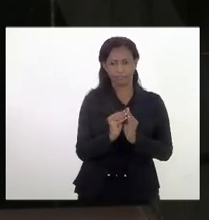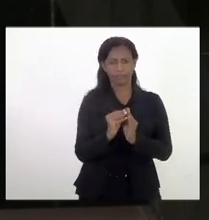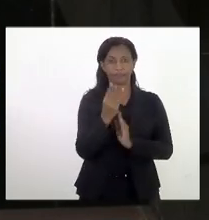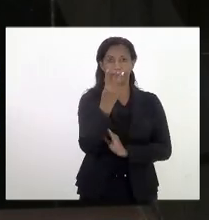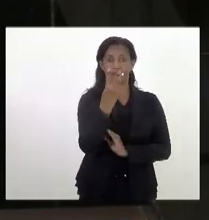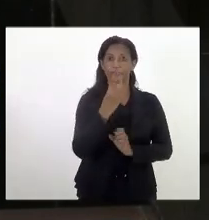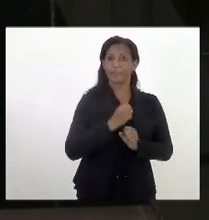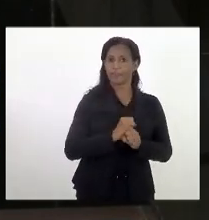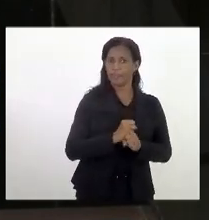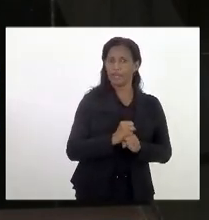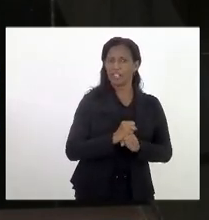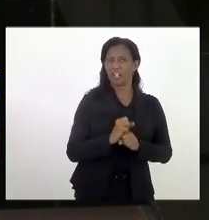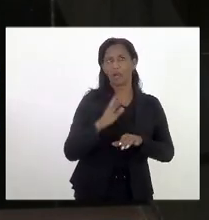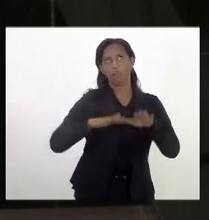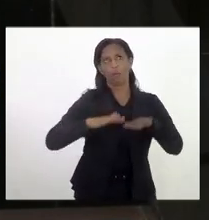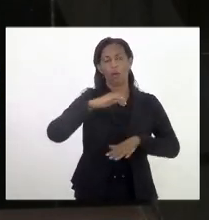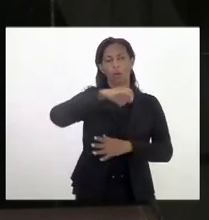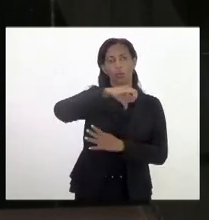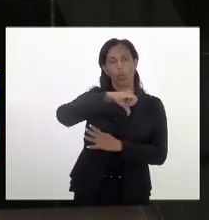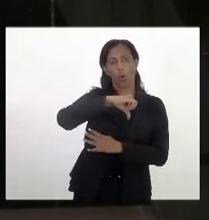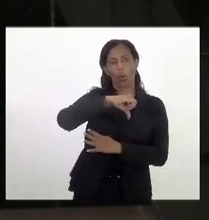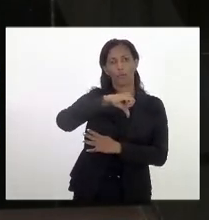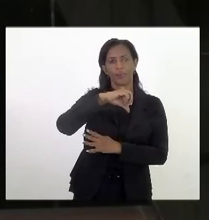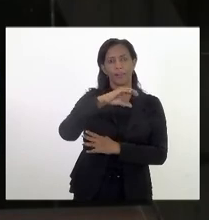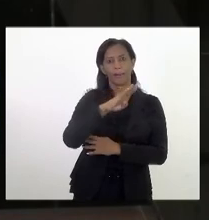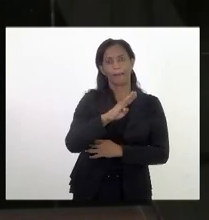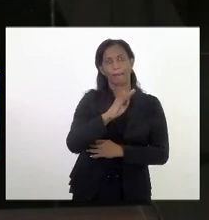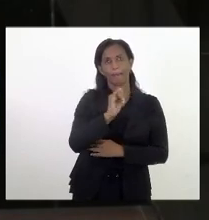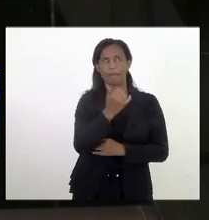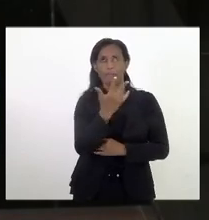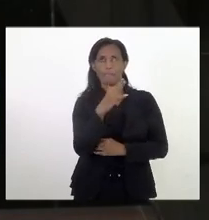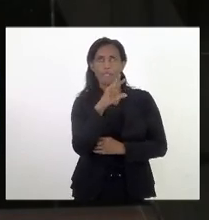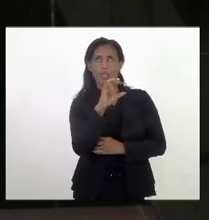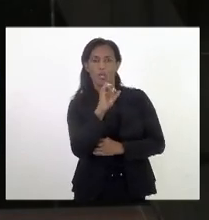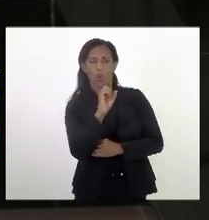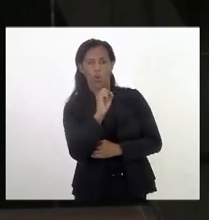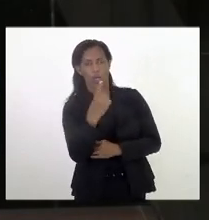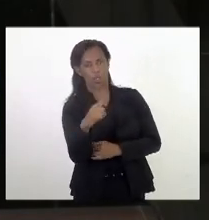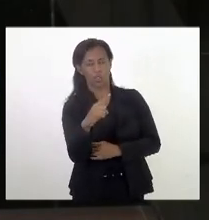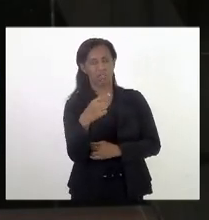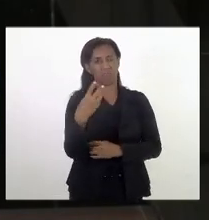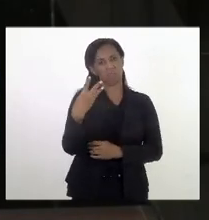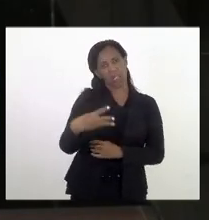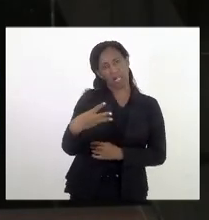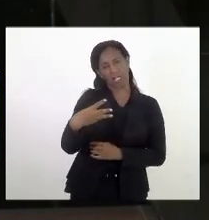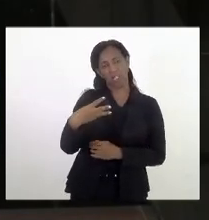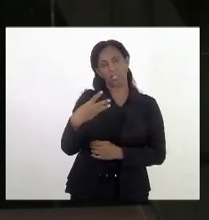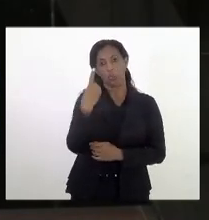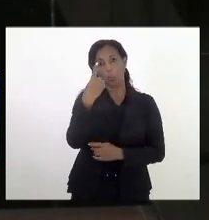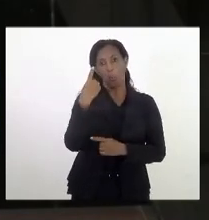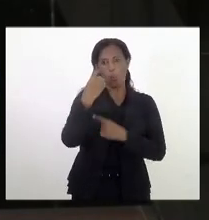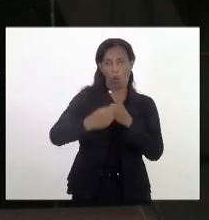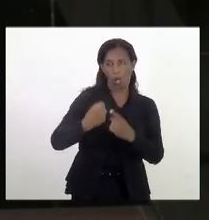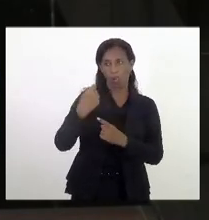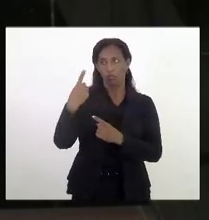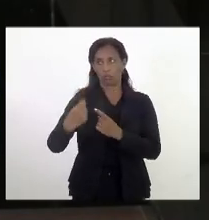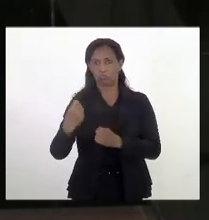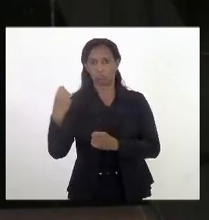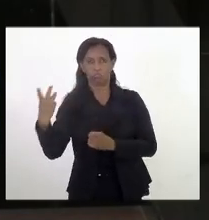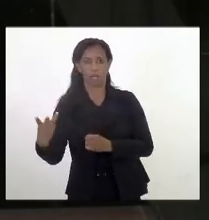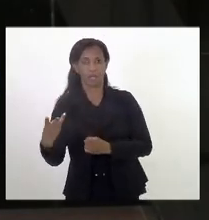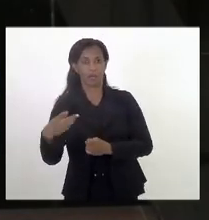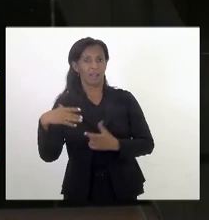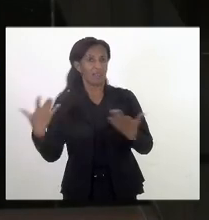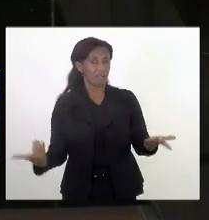nós vamos pagar aí uns 9 bilhões, tipo 3 bilhões por ano. Então, para ter esse